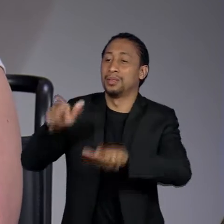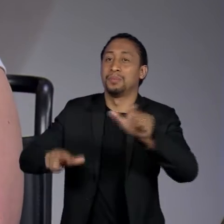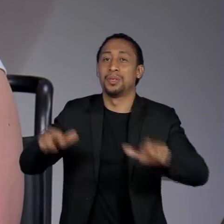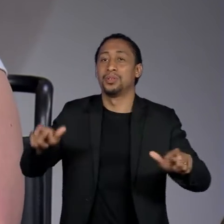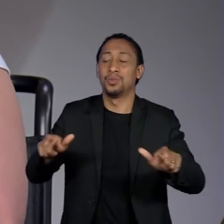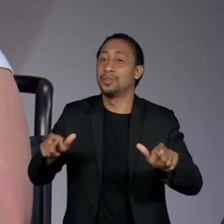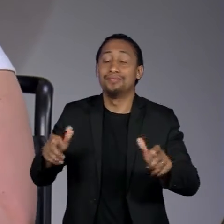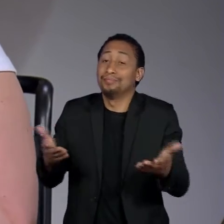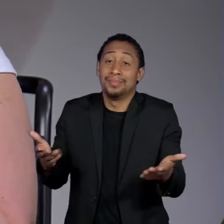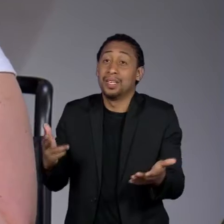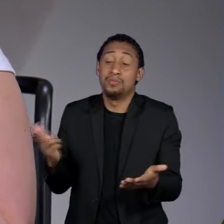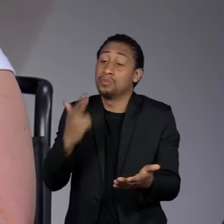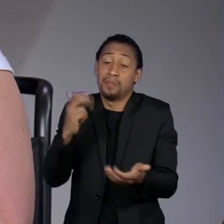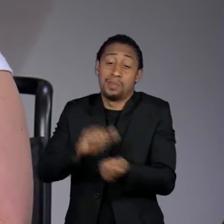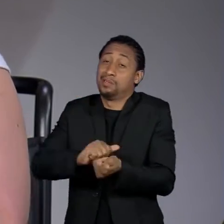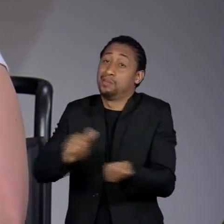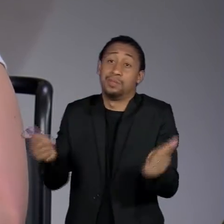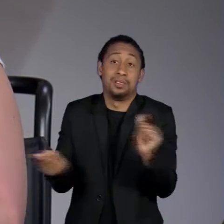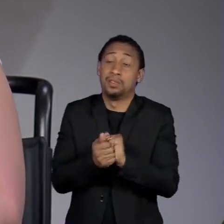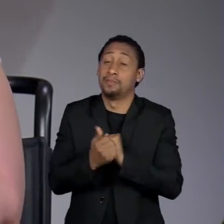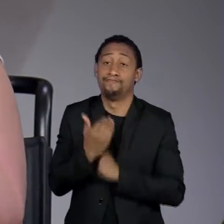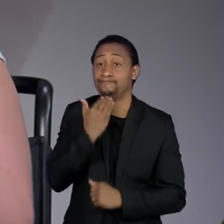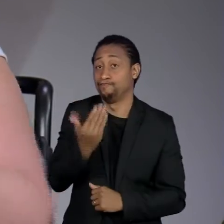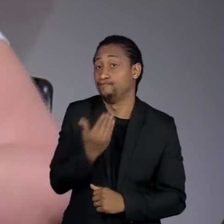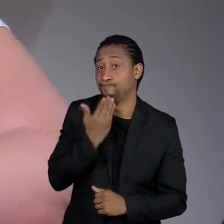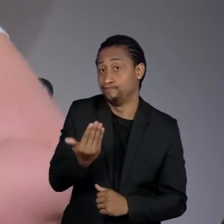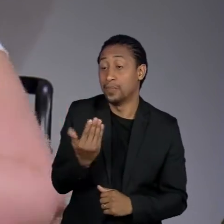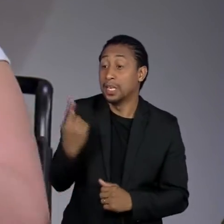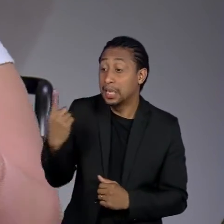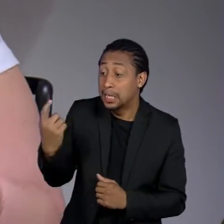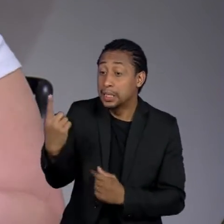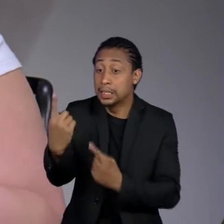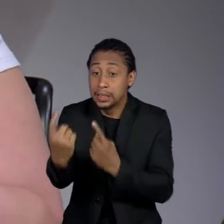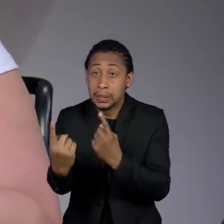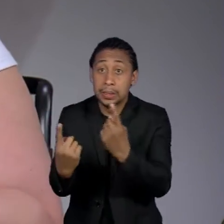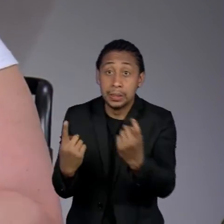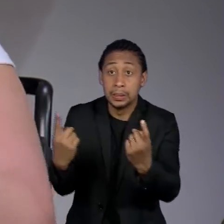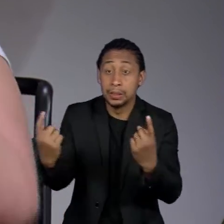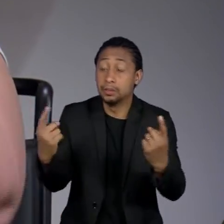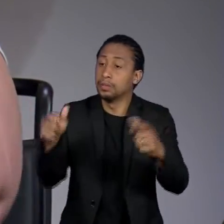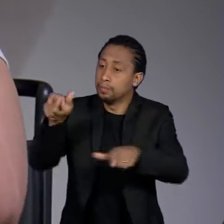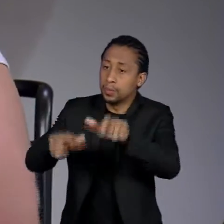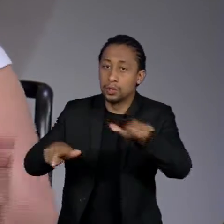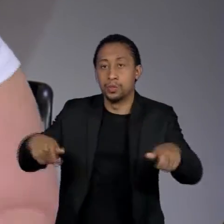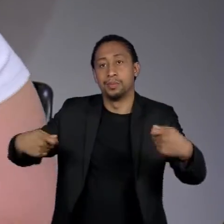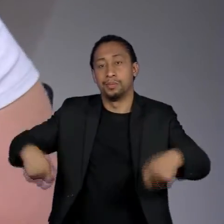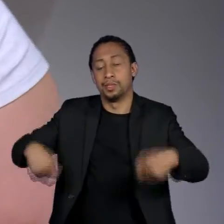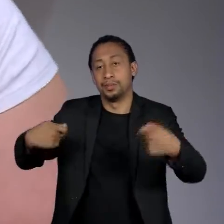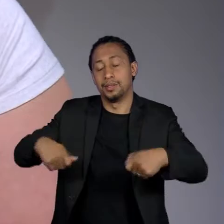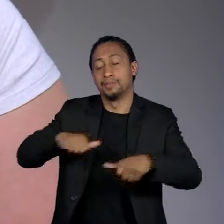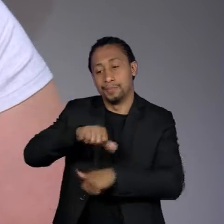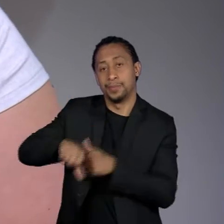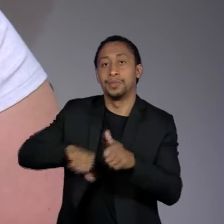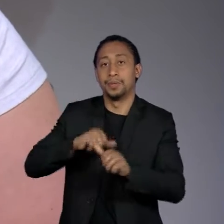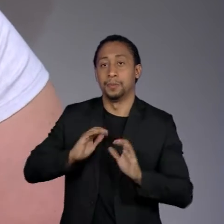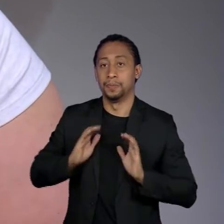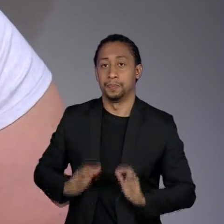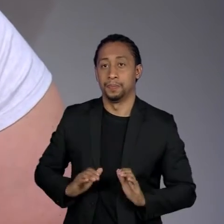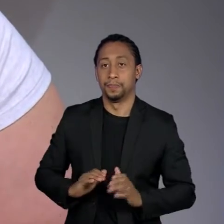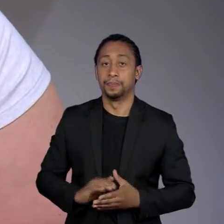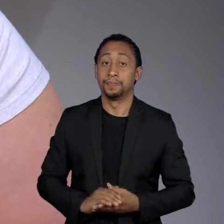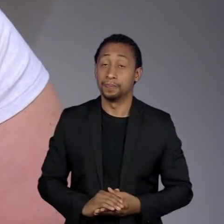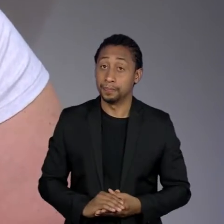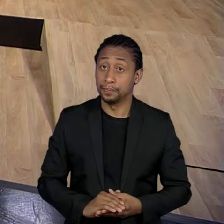consigo adaptações razoáveis, que são as adaptações individuais além do desenho universal, que é o que o doutor pontuou na fala dele. E é